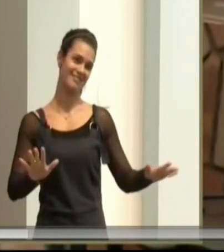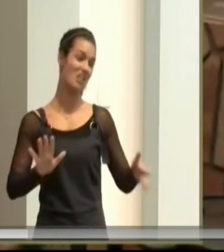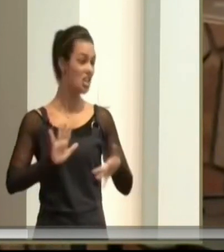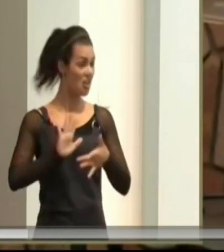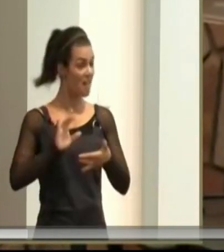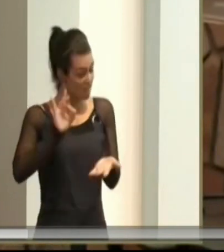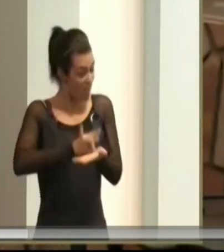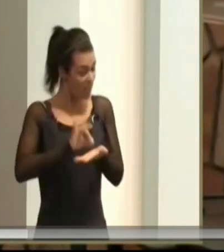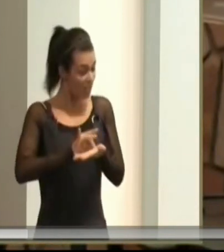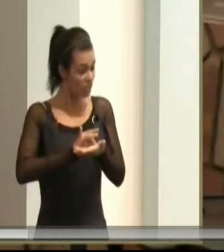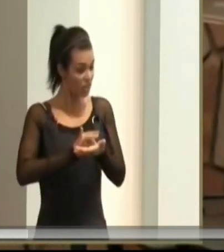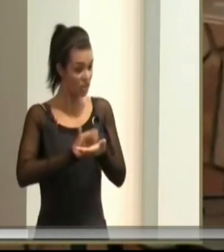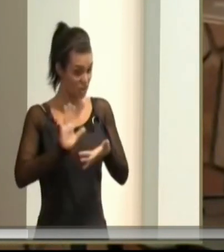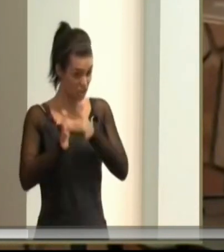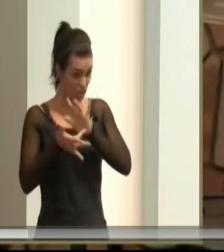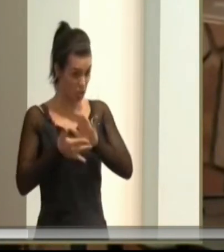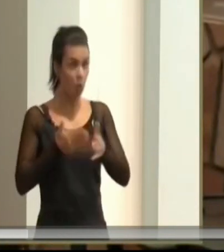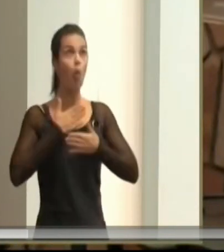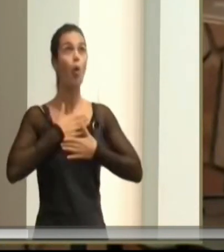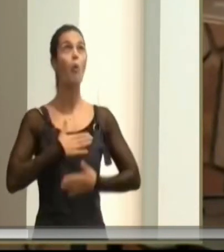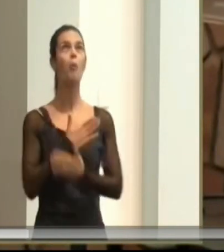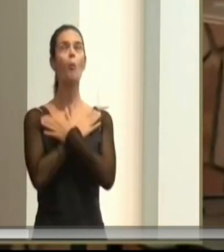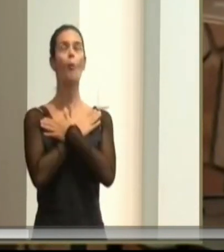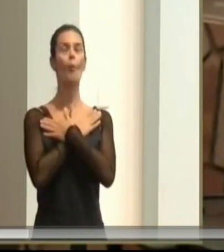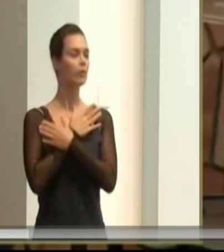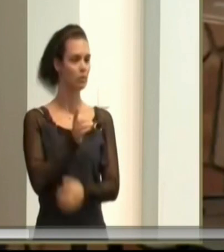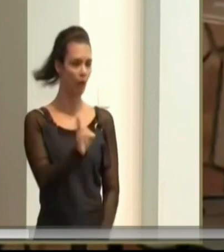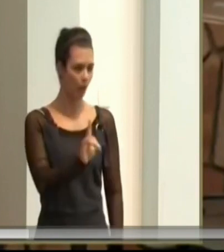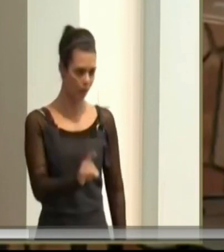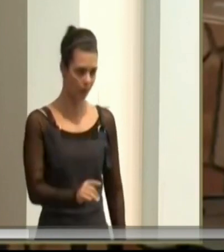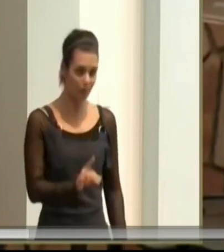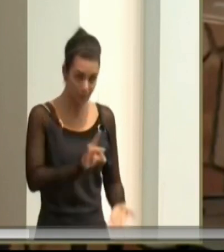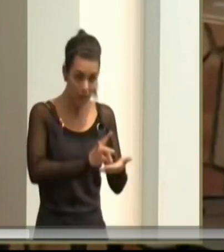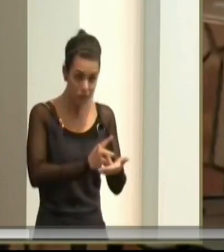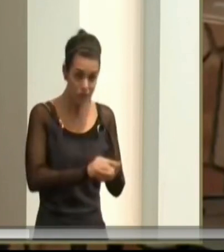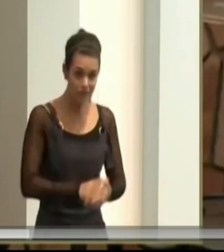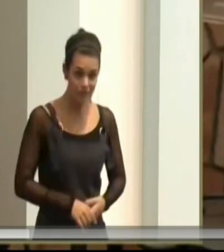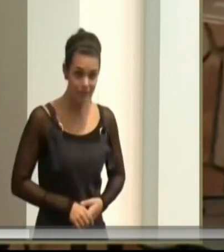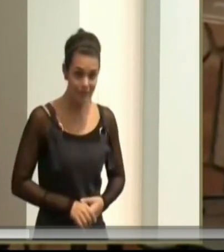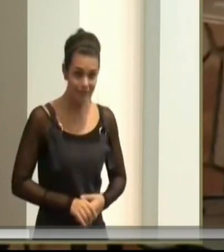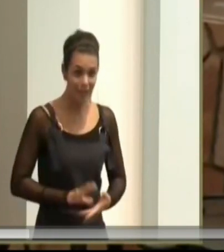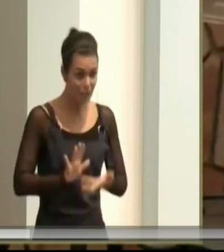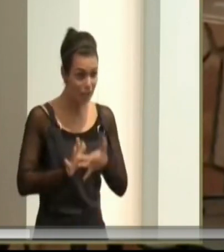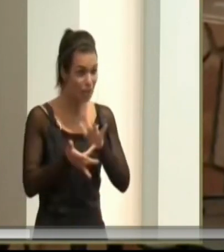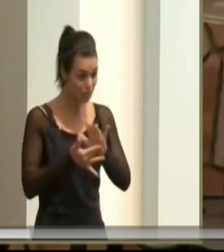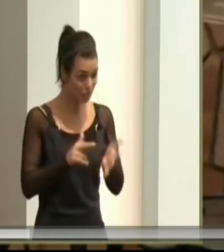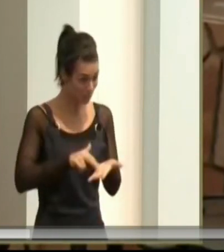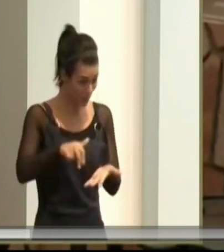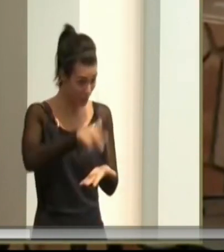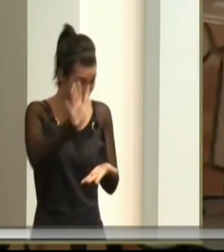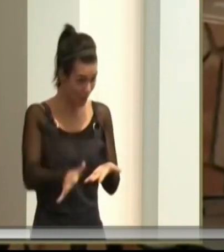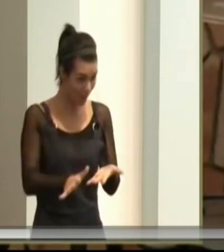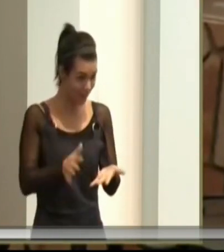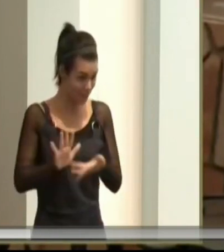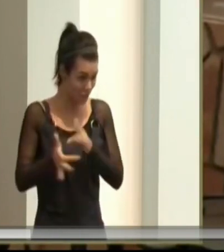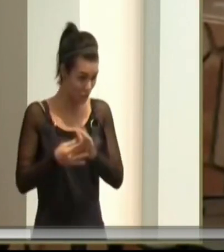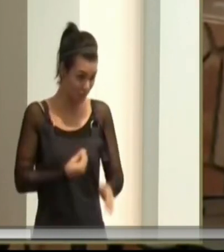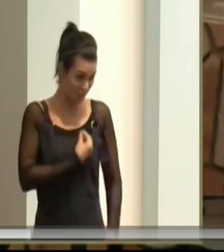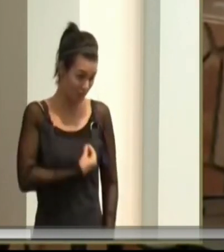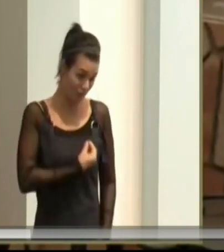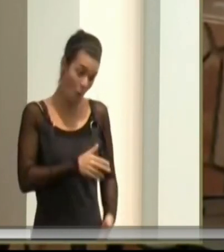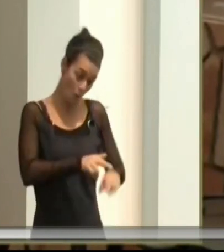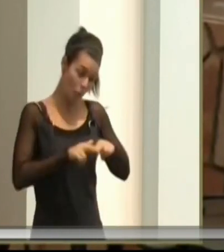túmulo. Ele ressuscitou, e todo o poder a Ele foi dado no céu e na terra.